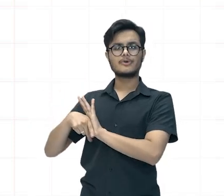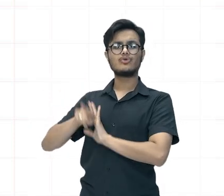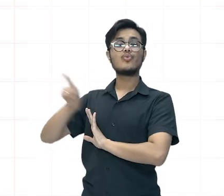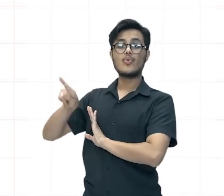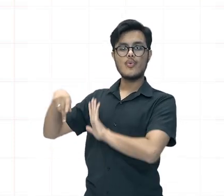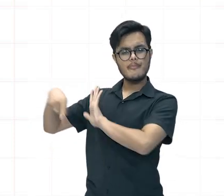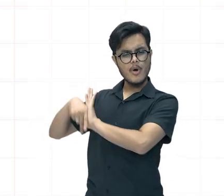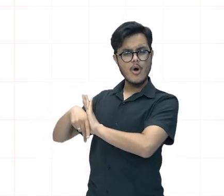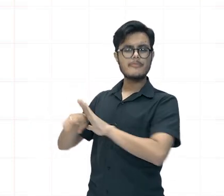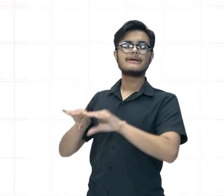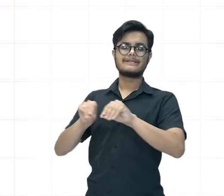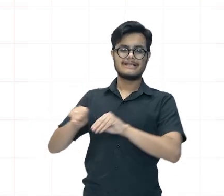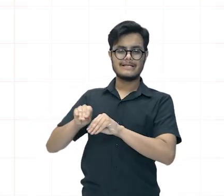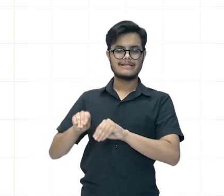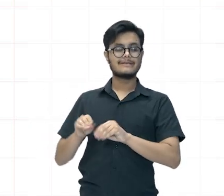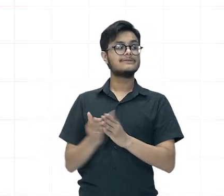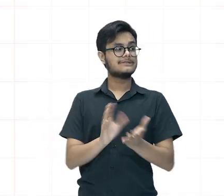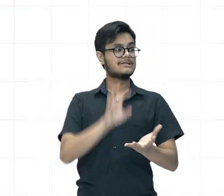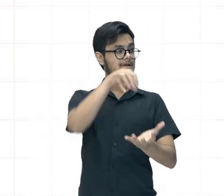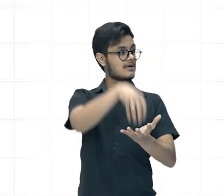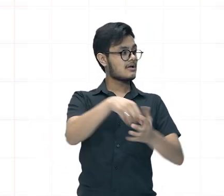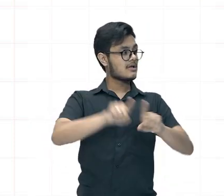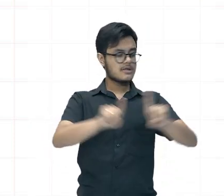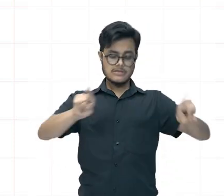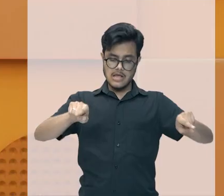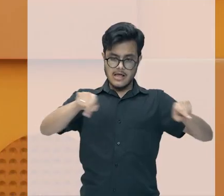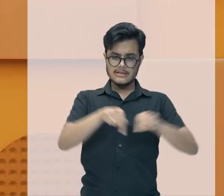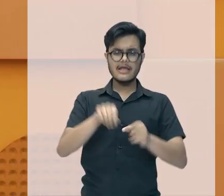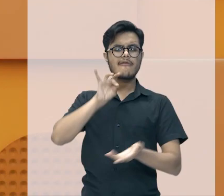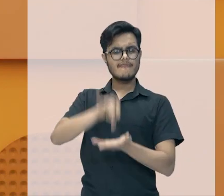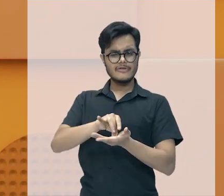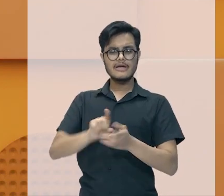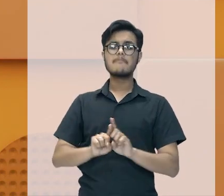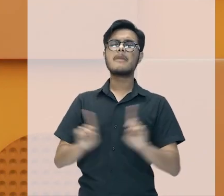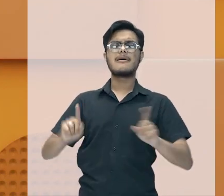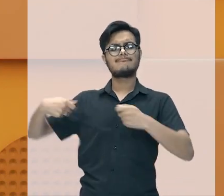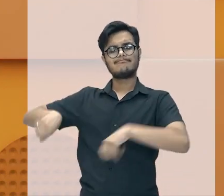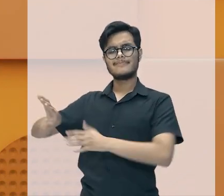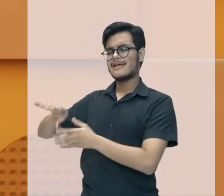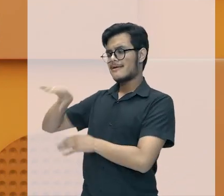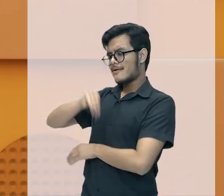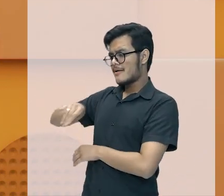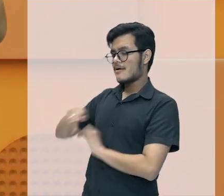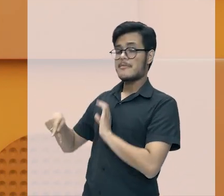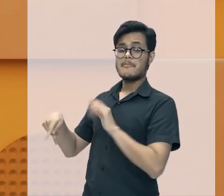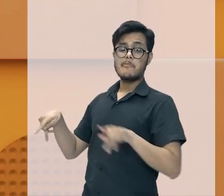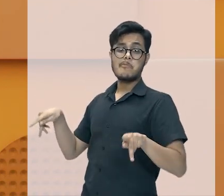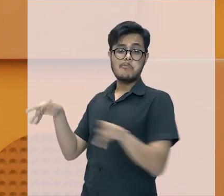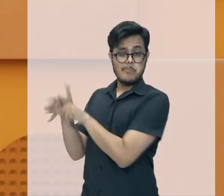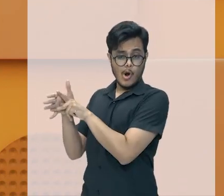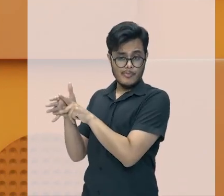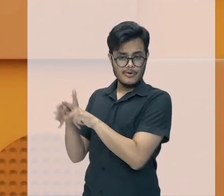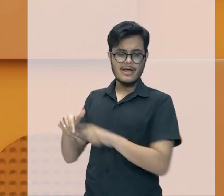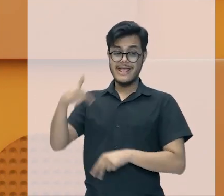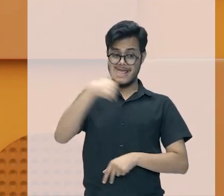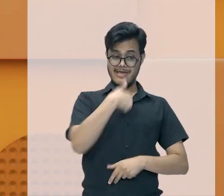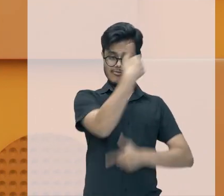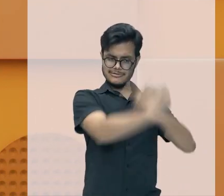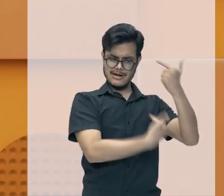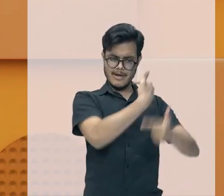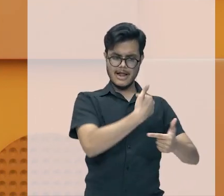aí, no colonato eu recebo, então, um lote de terra. O que eu vou fazer? Eu vou, então, cultivar